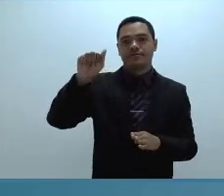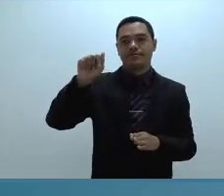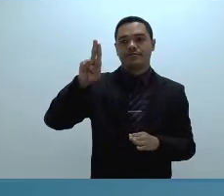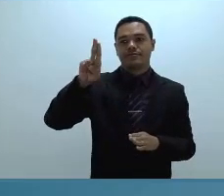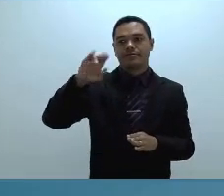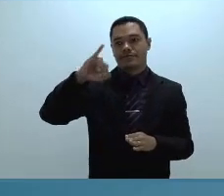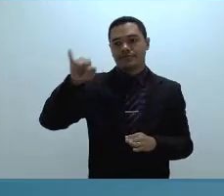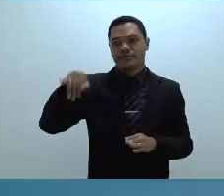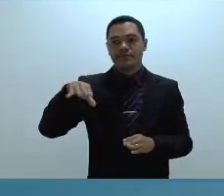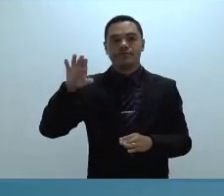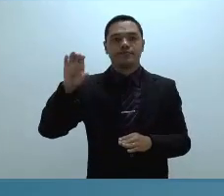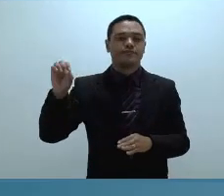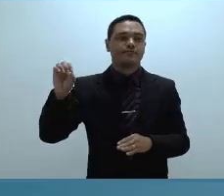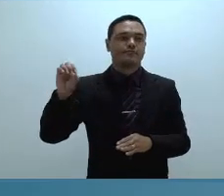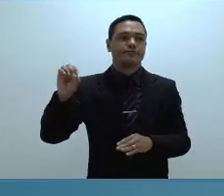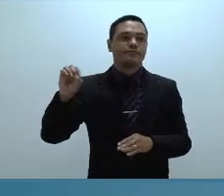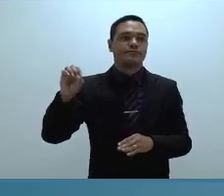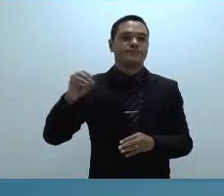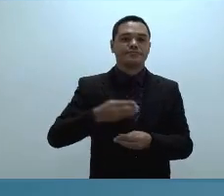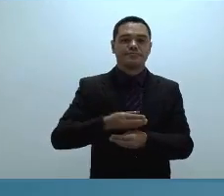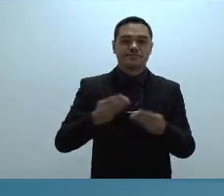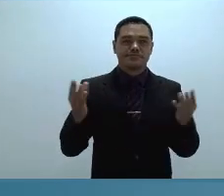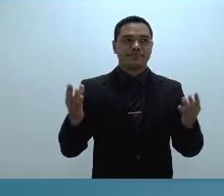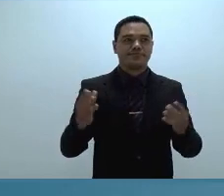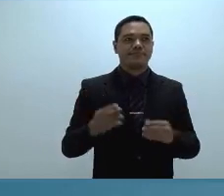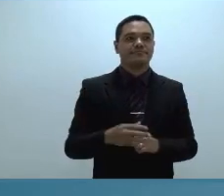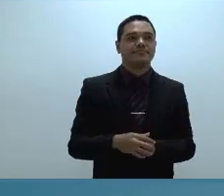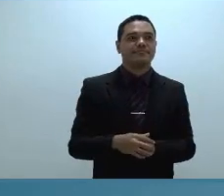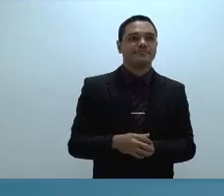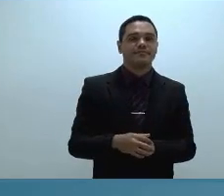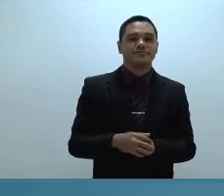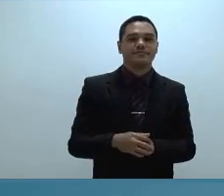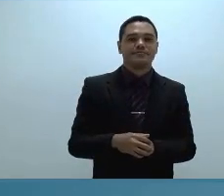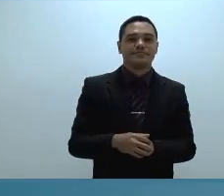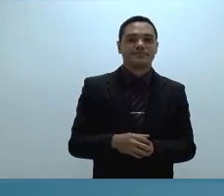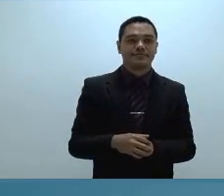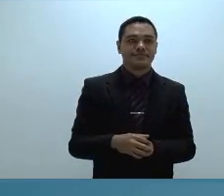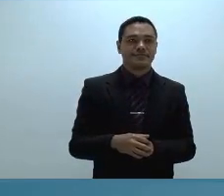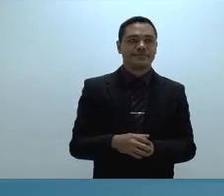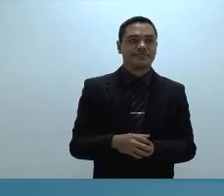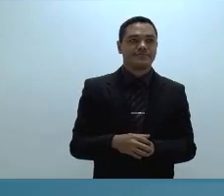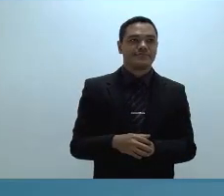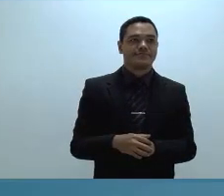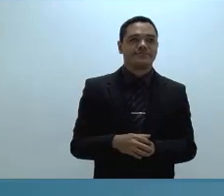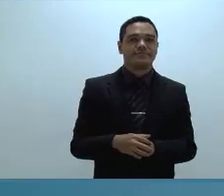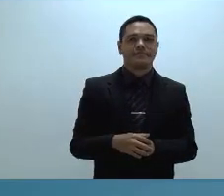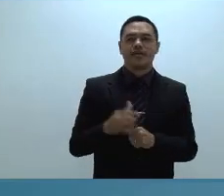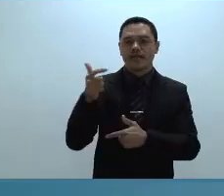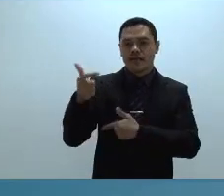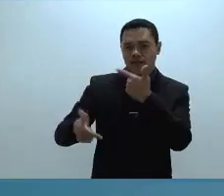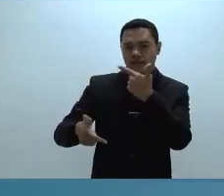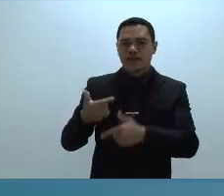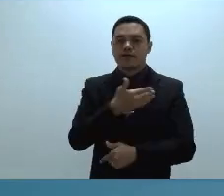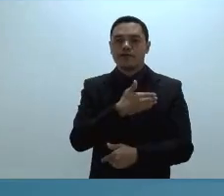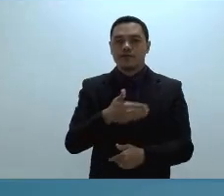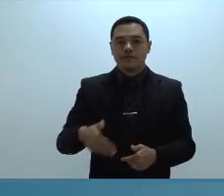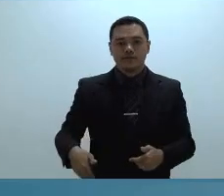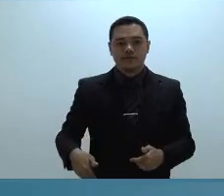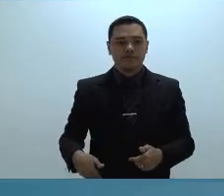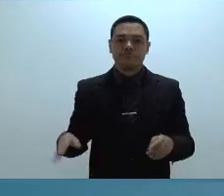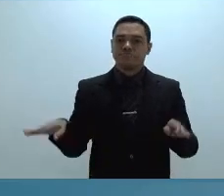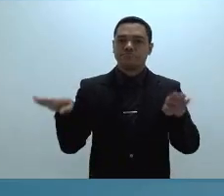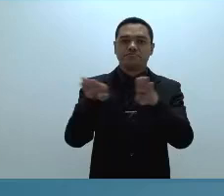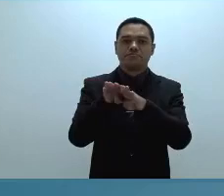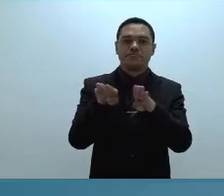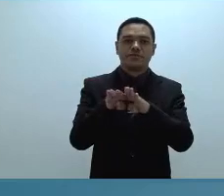26 de 11 de 2021. O julgado acima, tirante apenas a espécie de serviço público, é inteiramente semelhante à demanda formada